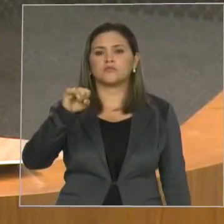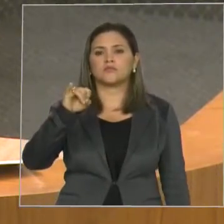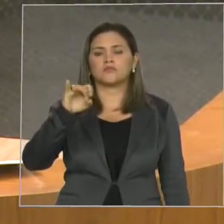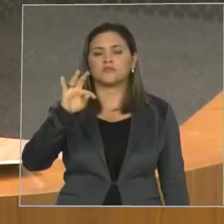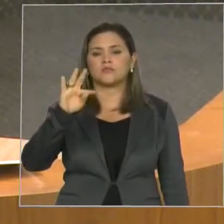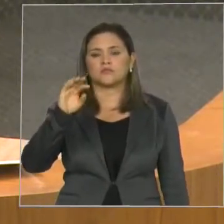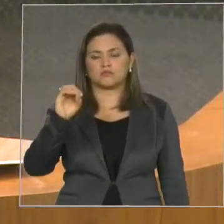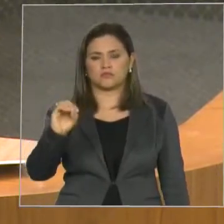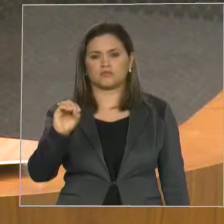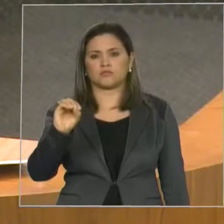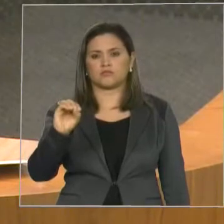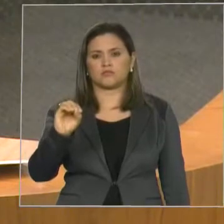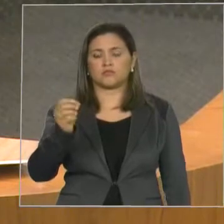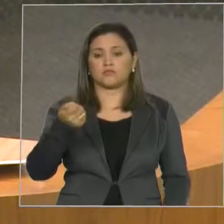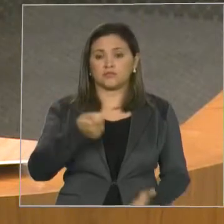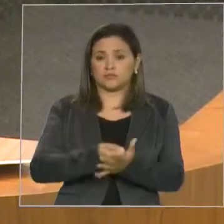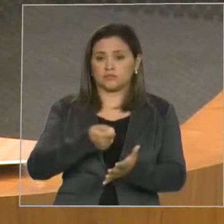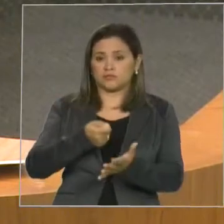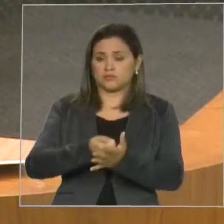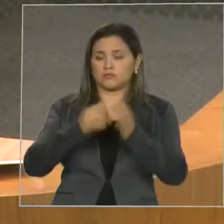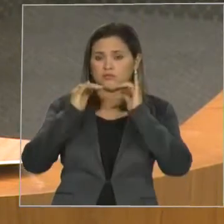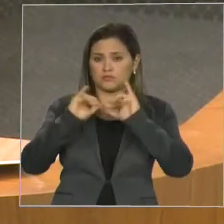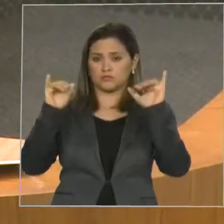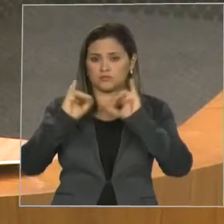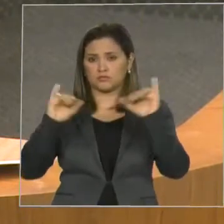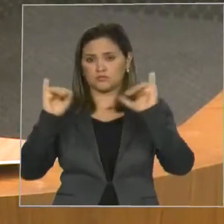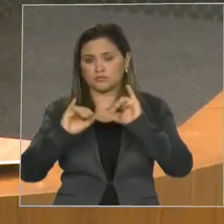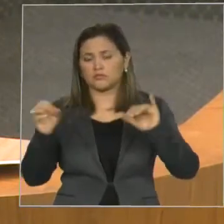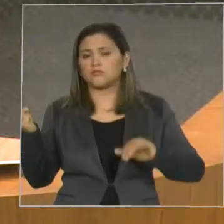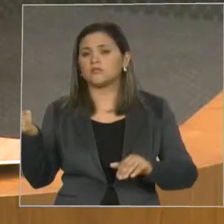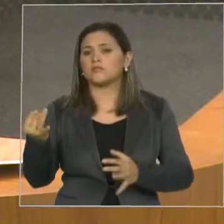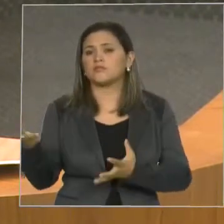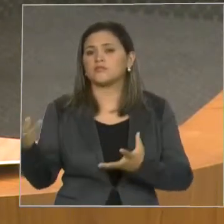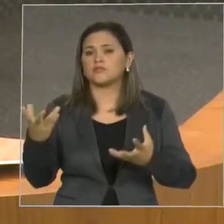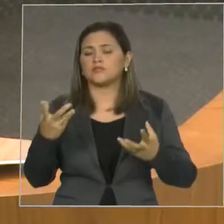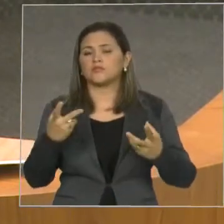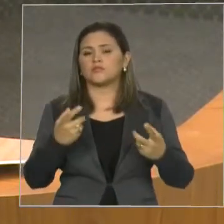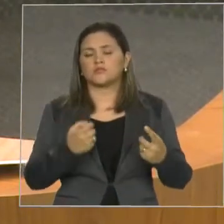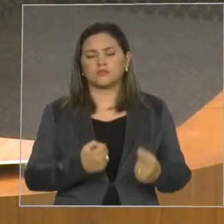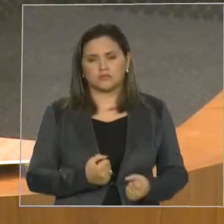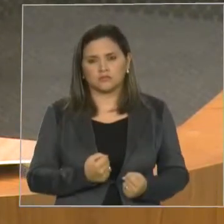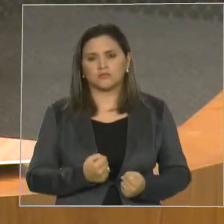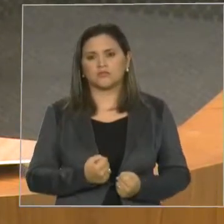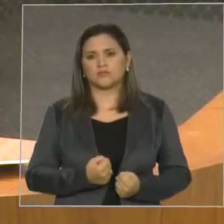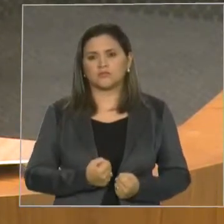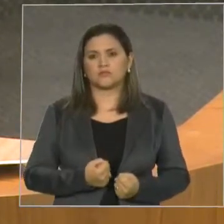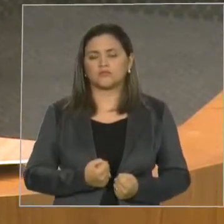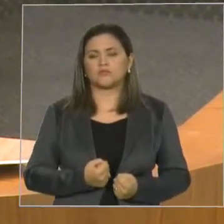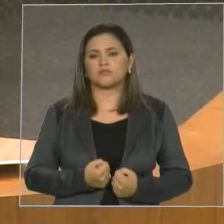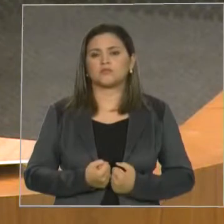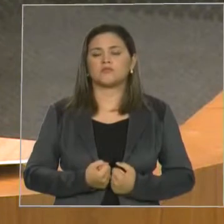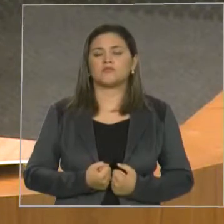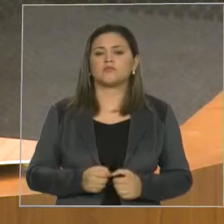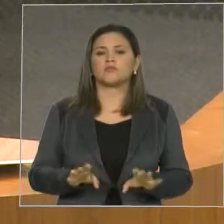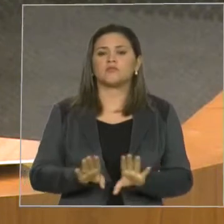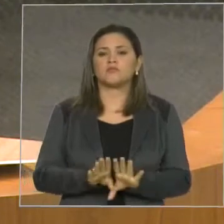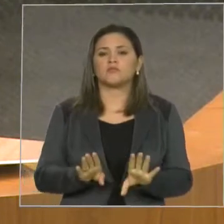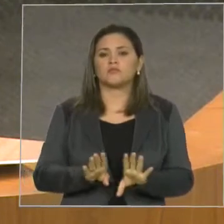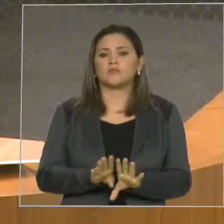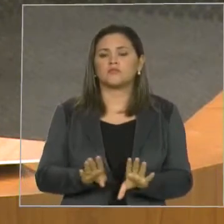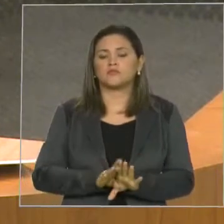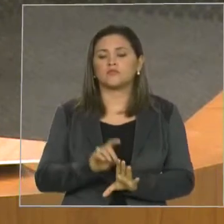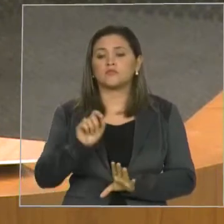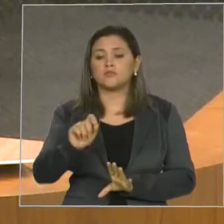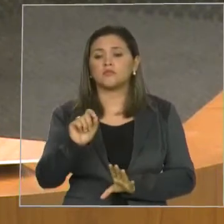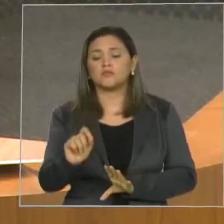obrigatório a divulgação dos valores arrecadados com as multas de trânsito e a sua destinação, deputada